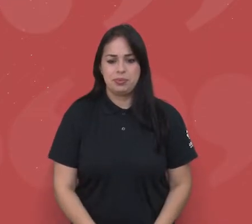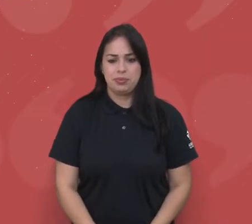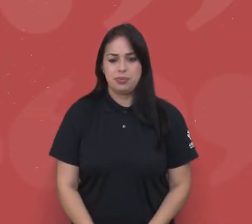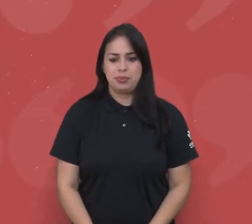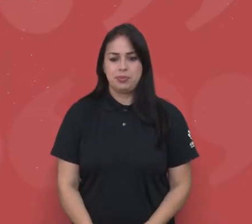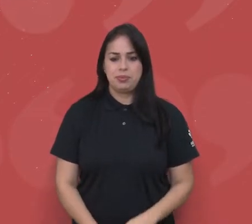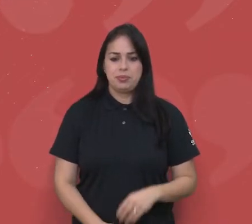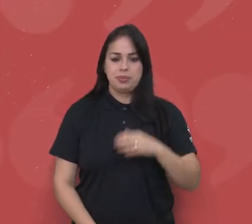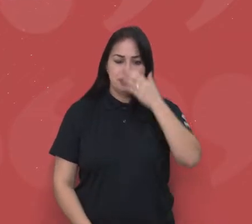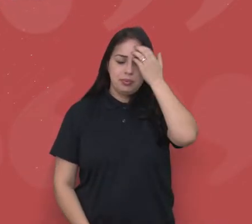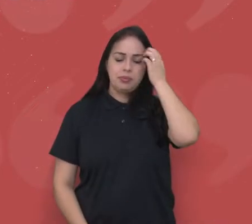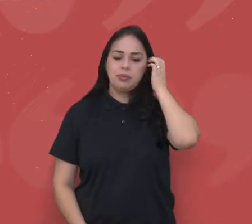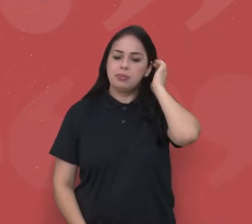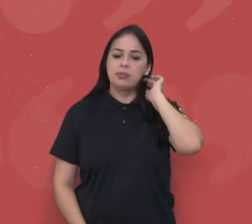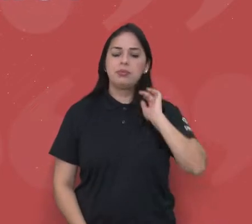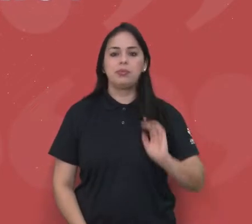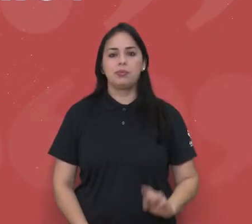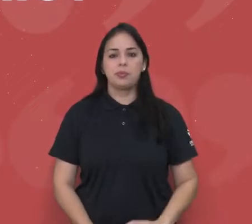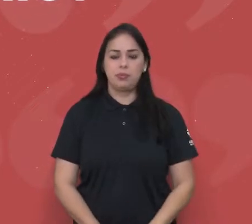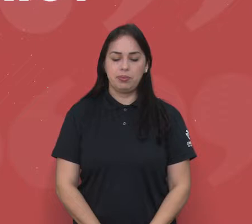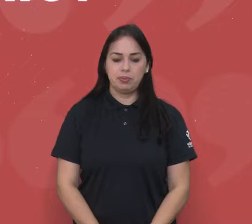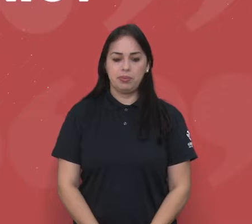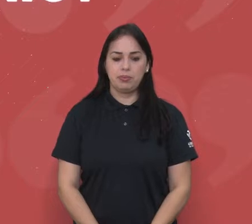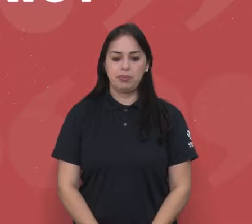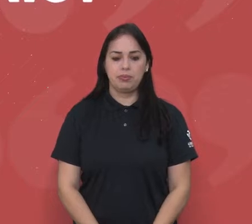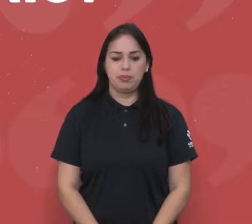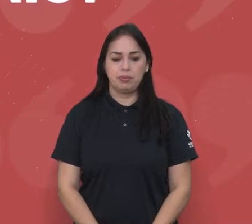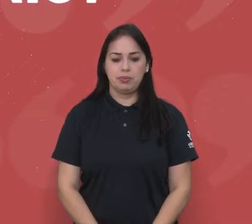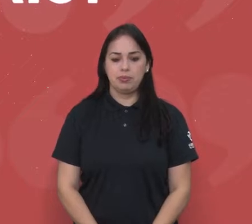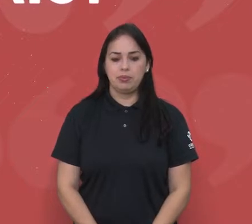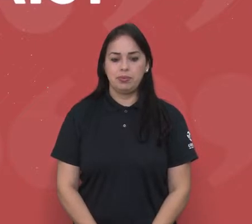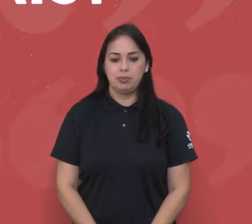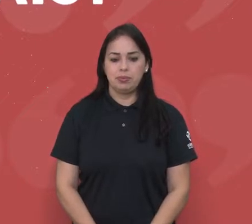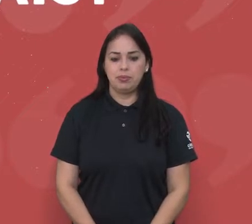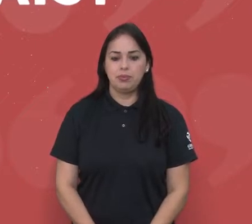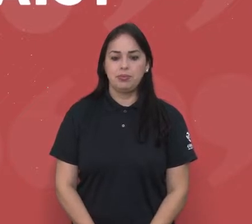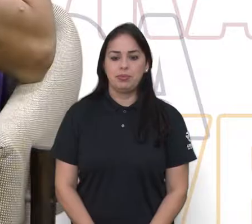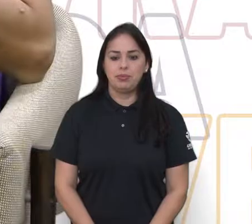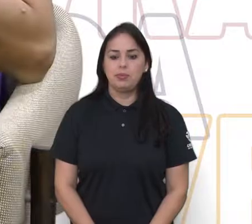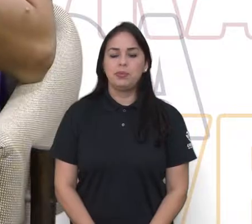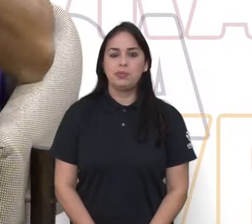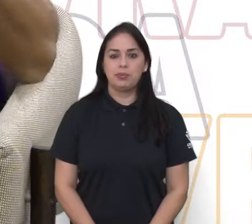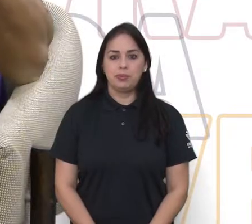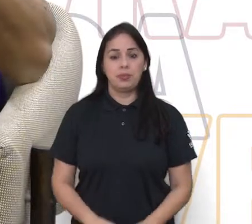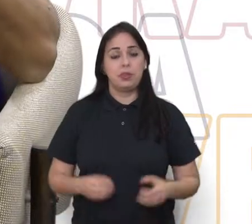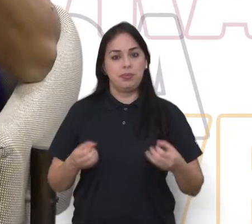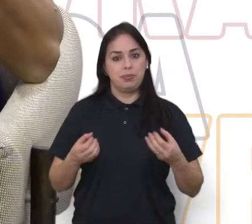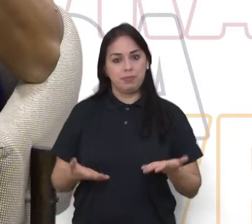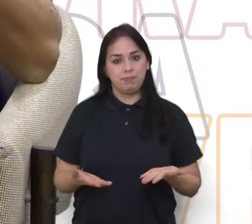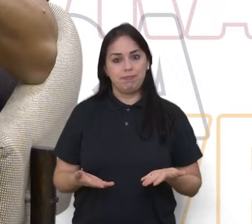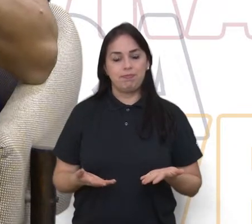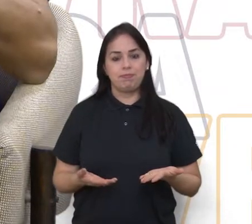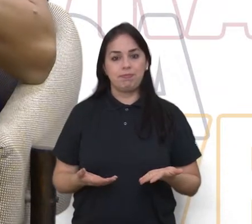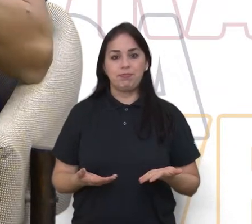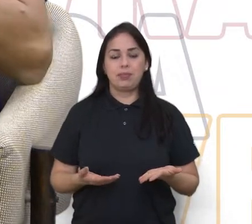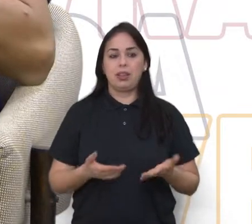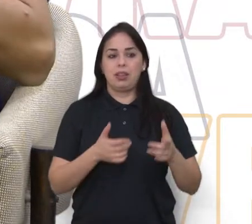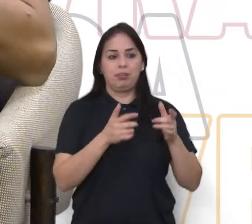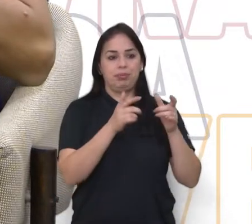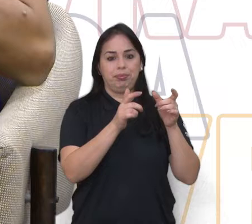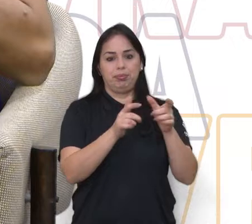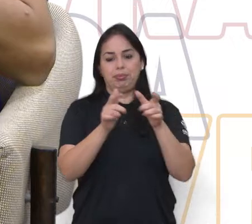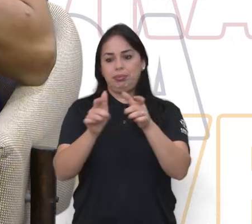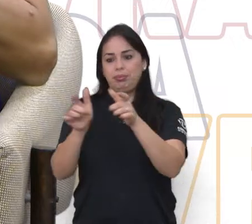onde vêm os materiais para a construção dos instrumentos musicais? Bom, vem dos mais diversos lugares,